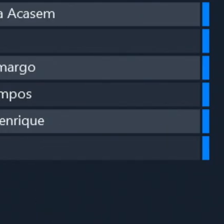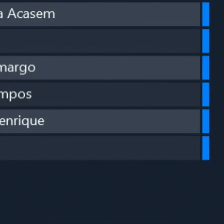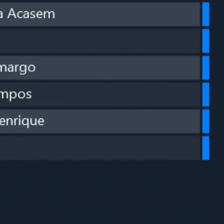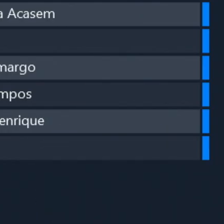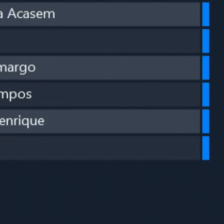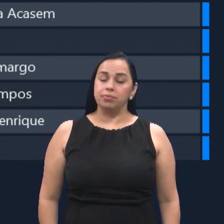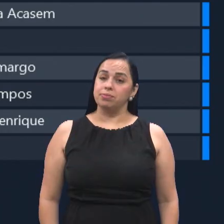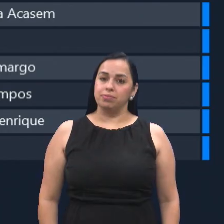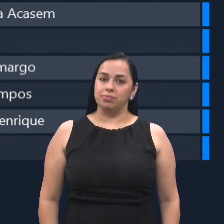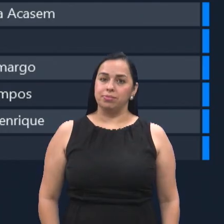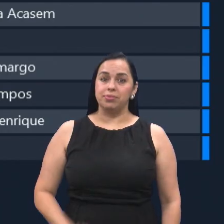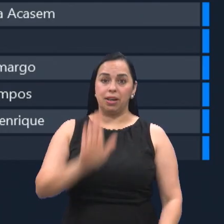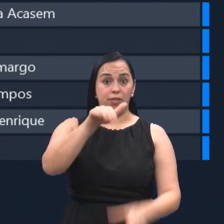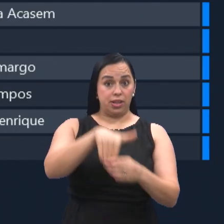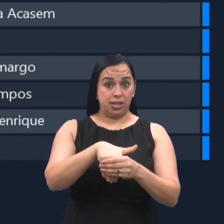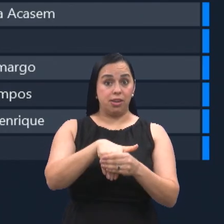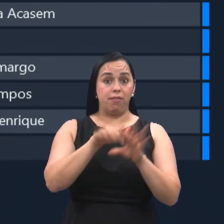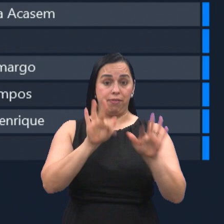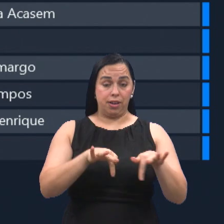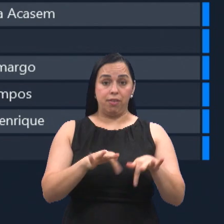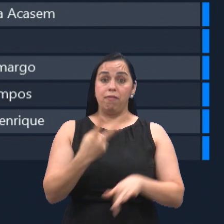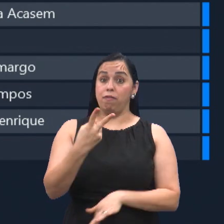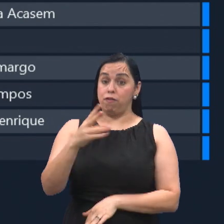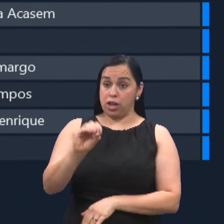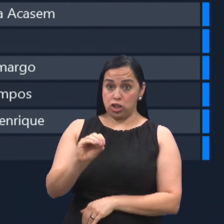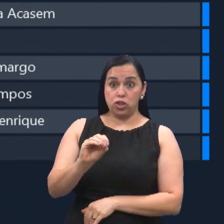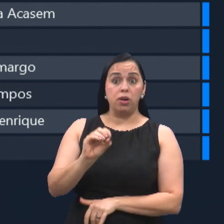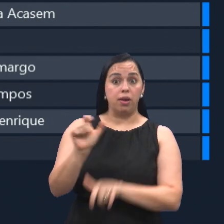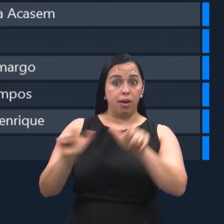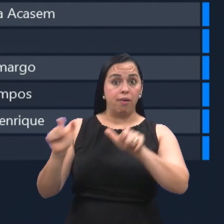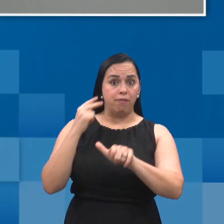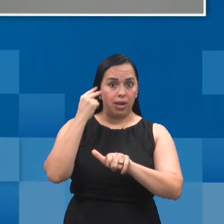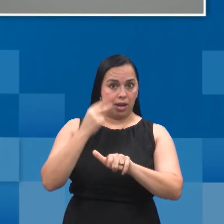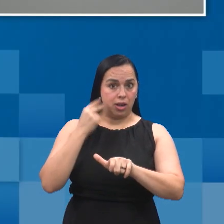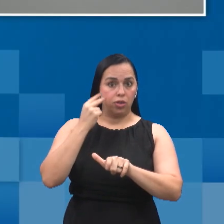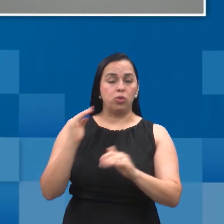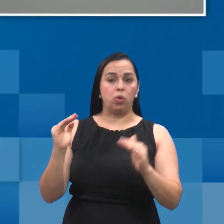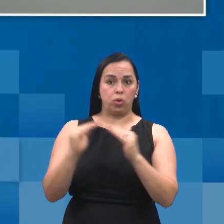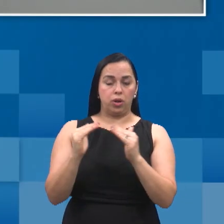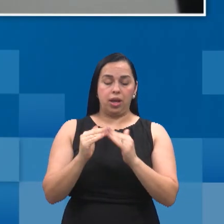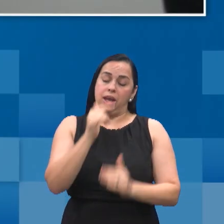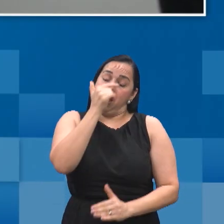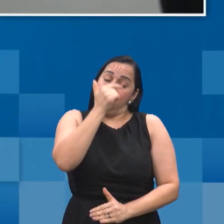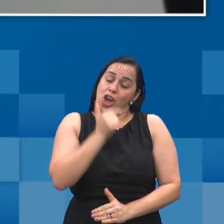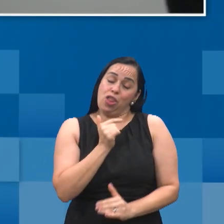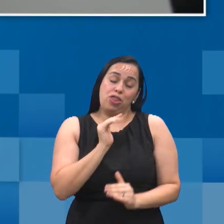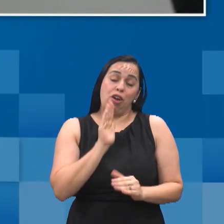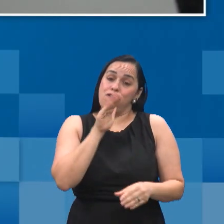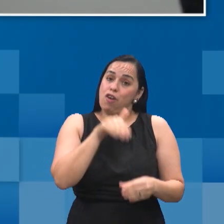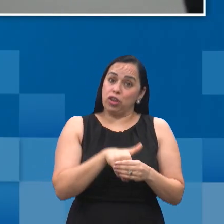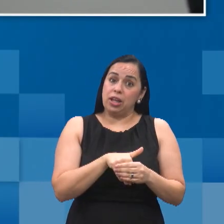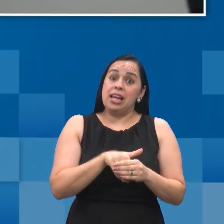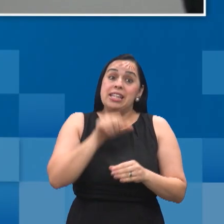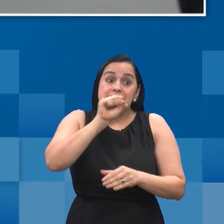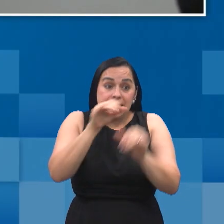Encerrada a votação. 20 votos favoráveis. Eu não voto, porque o presidente só vota desempate.